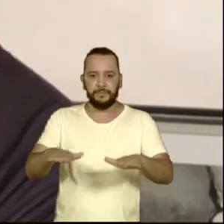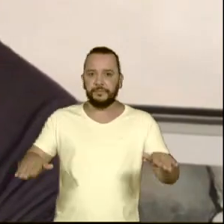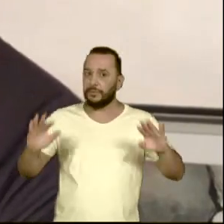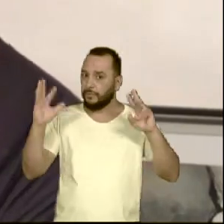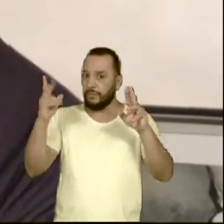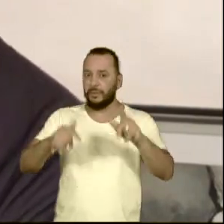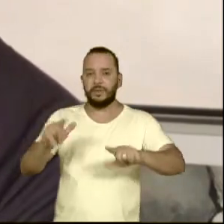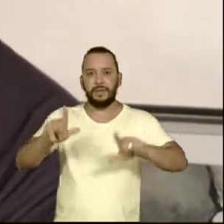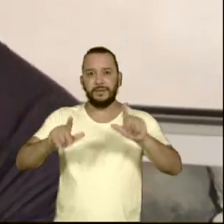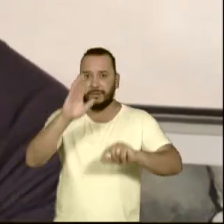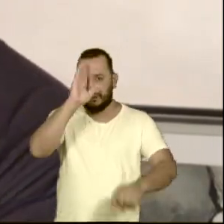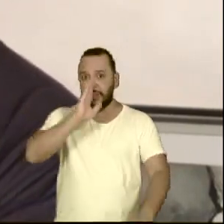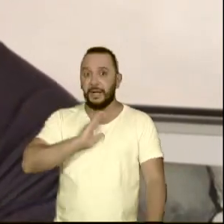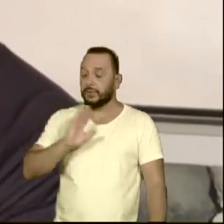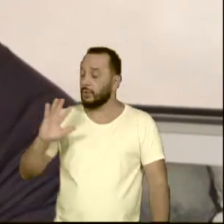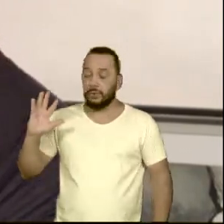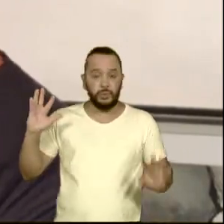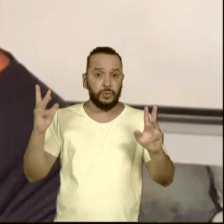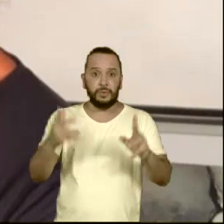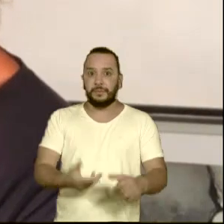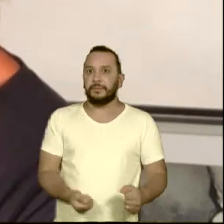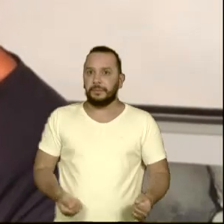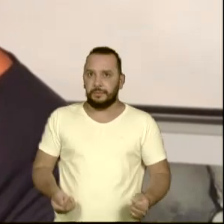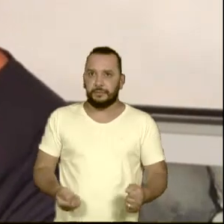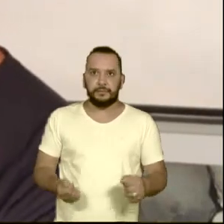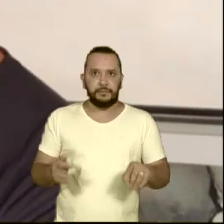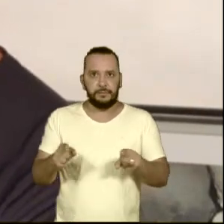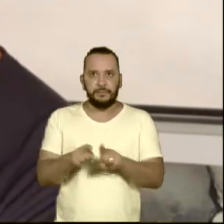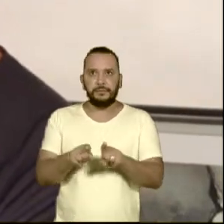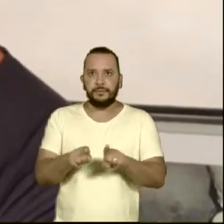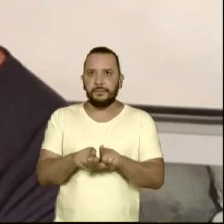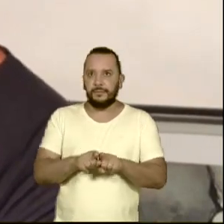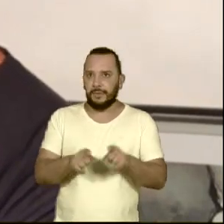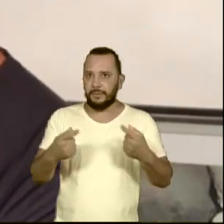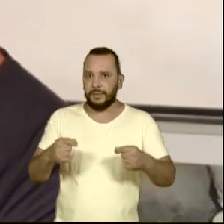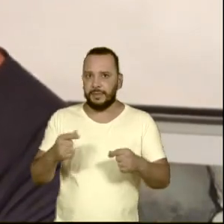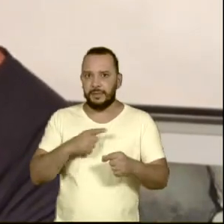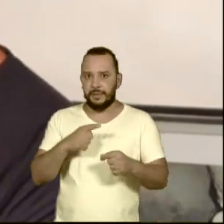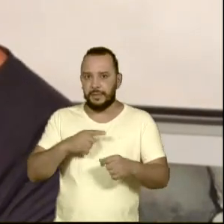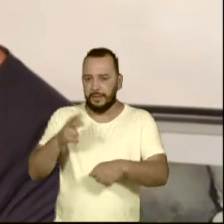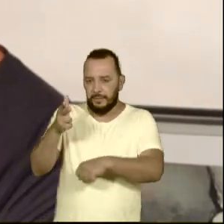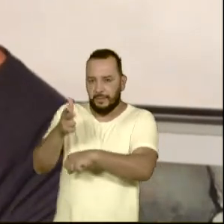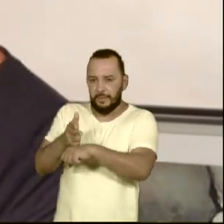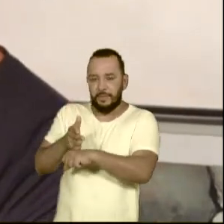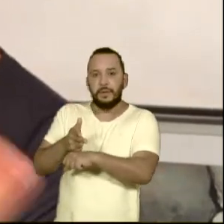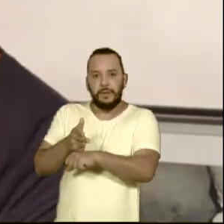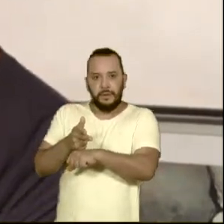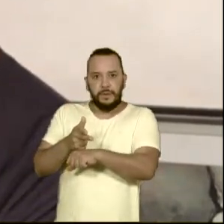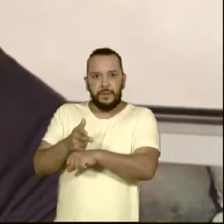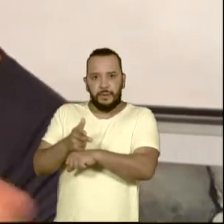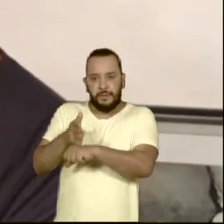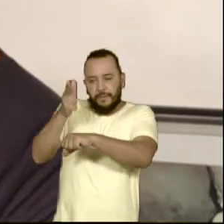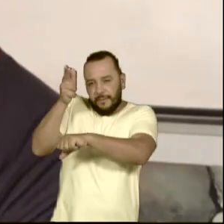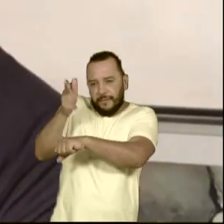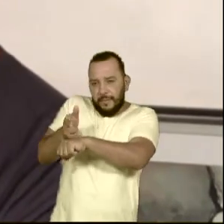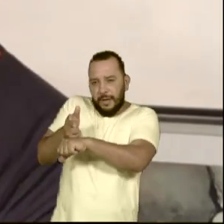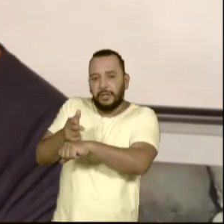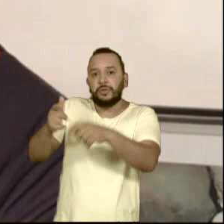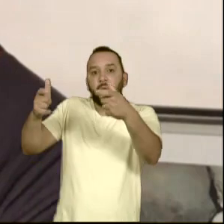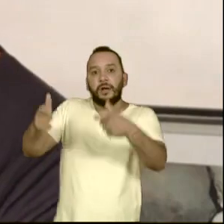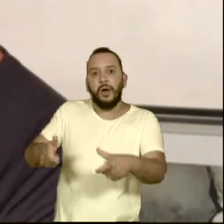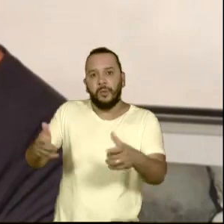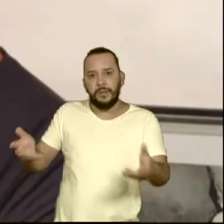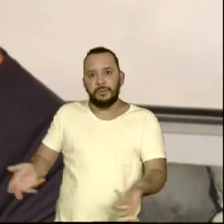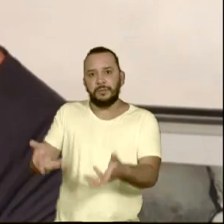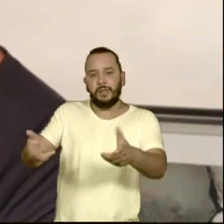todos os canais abertos. vou mais além. Acho que tinha que ter produção local para estimular emprego, gerar emprego. Se